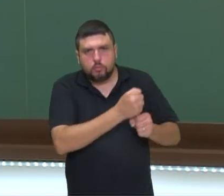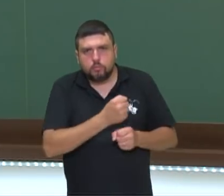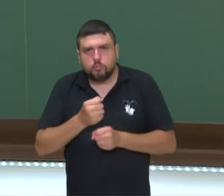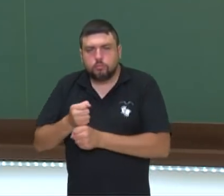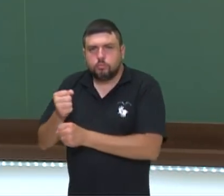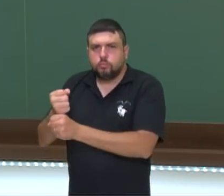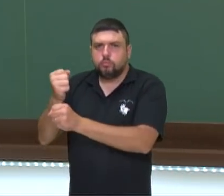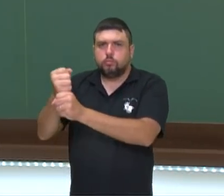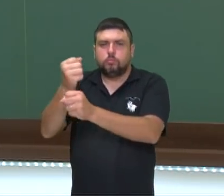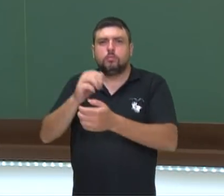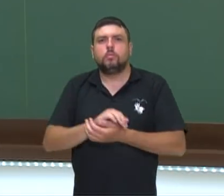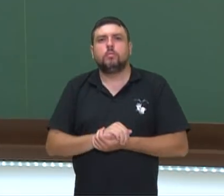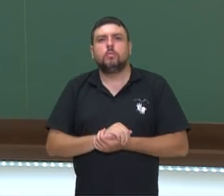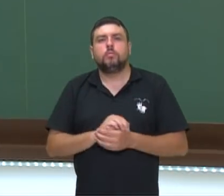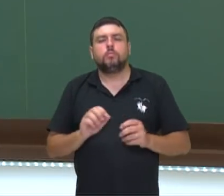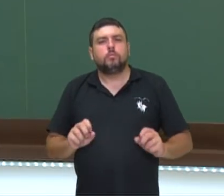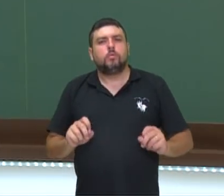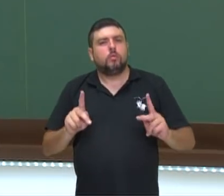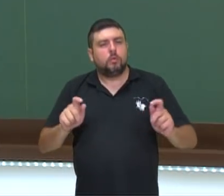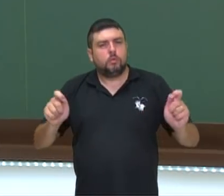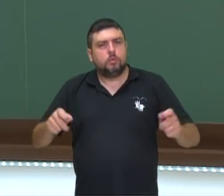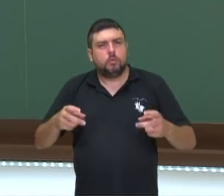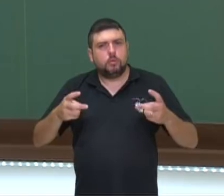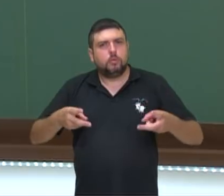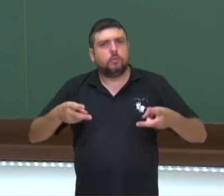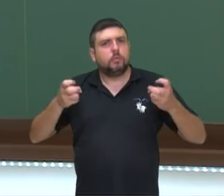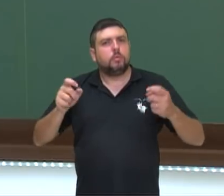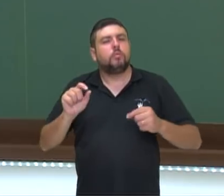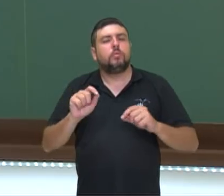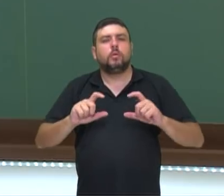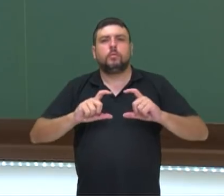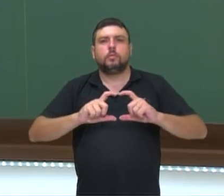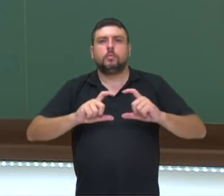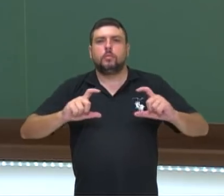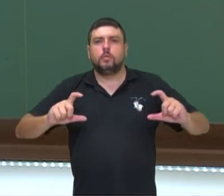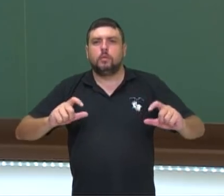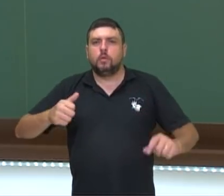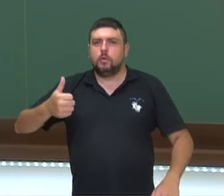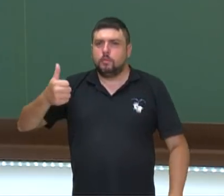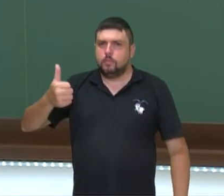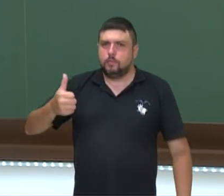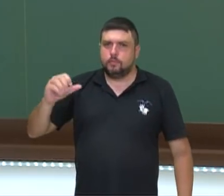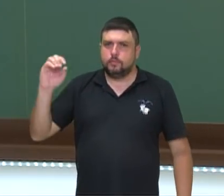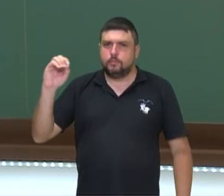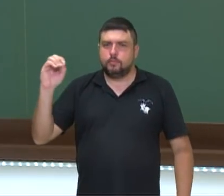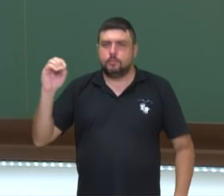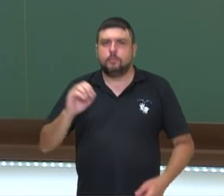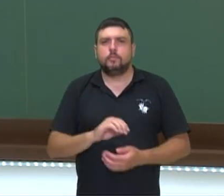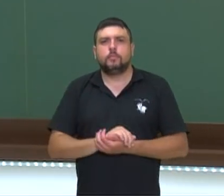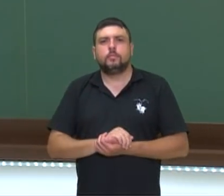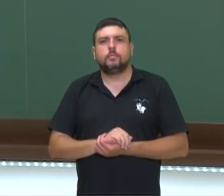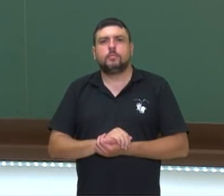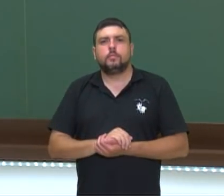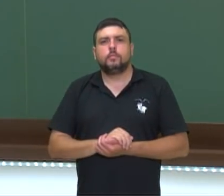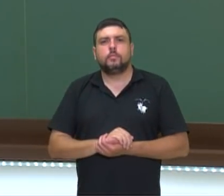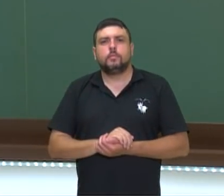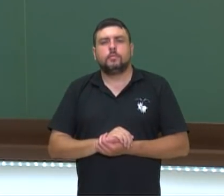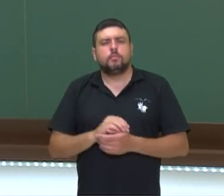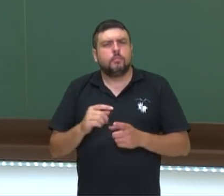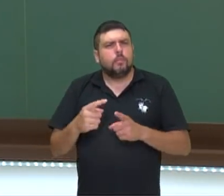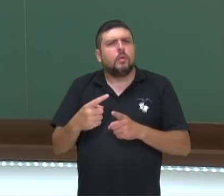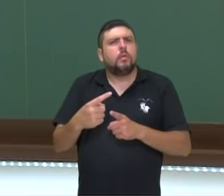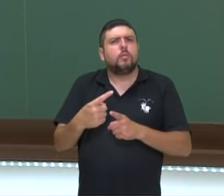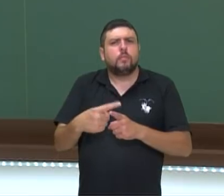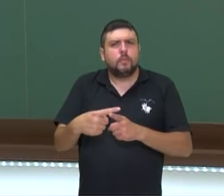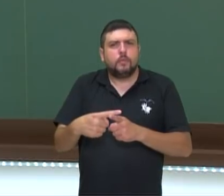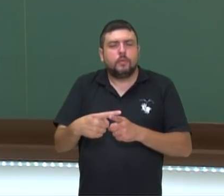já dá para identificar que nós temos uma equação do primeiro grau. Como que a gente identifica? Porque nós temos